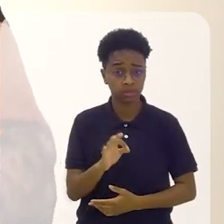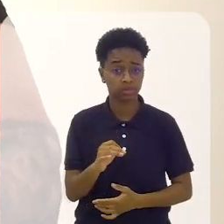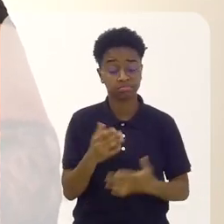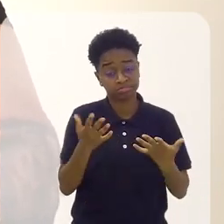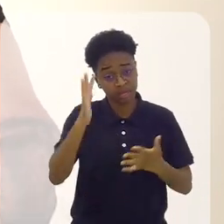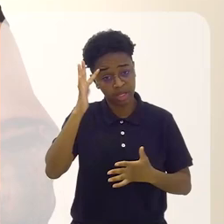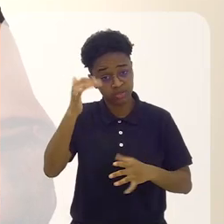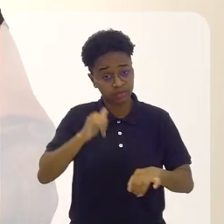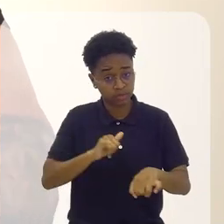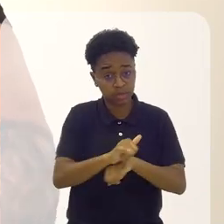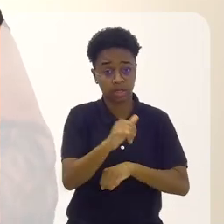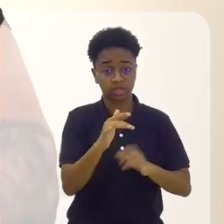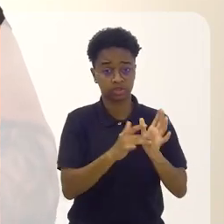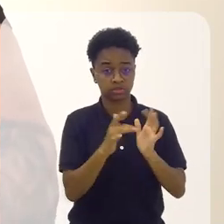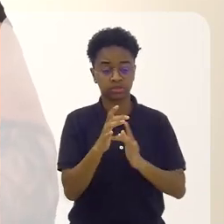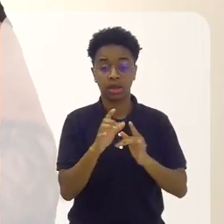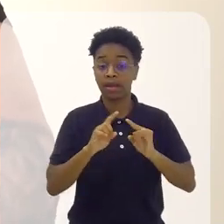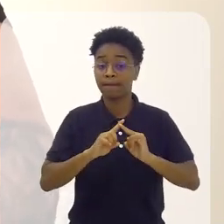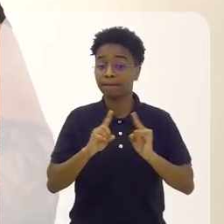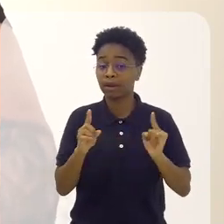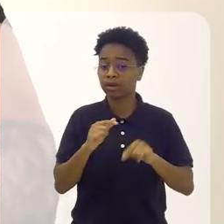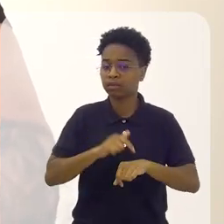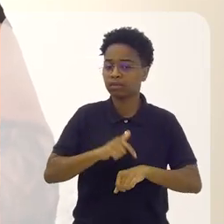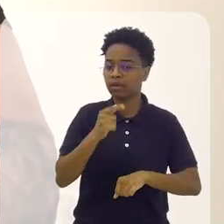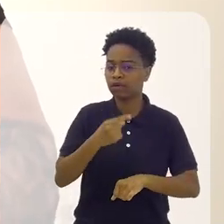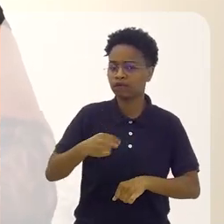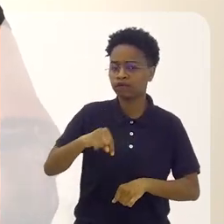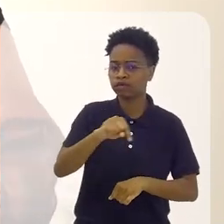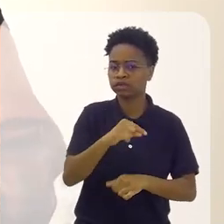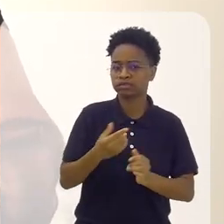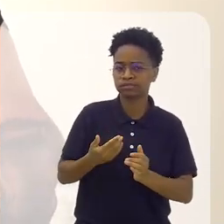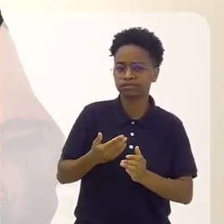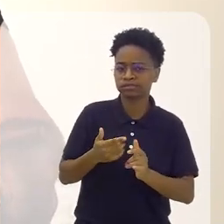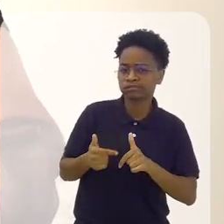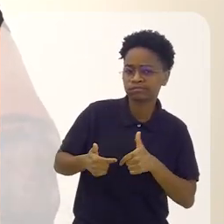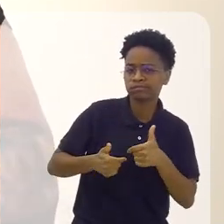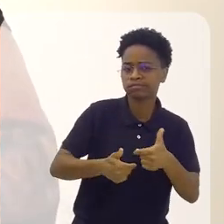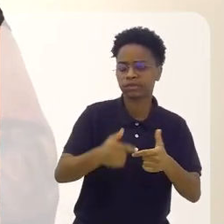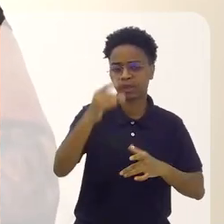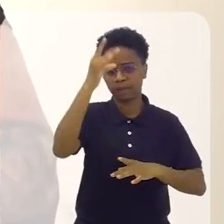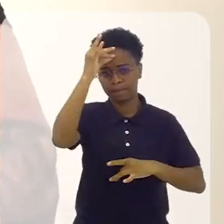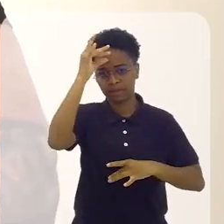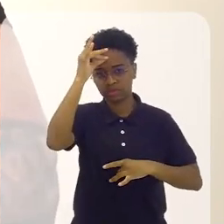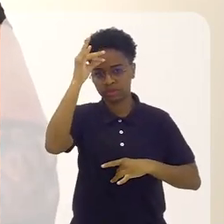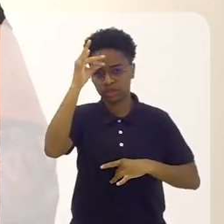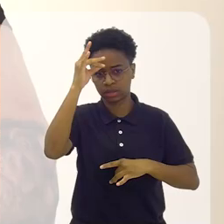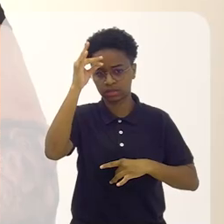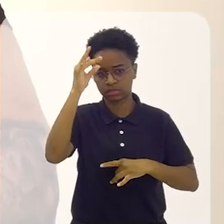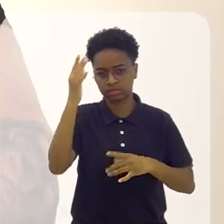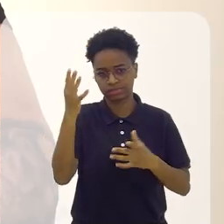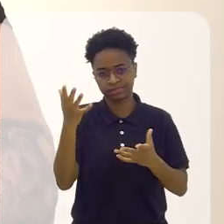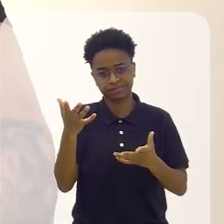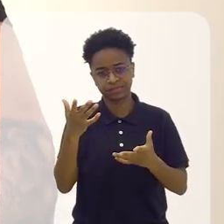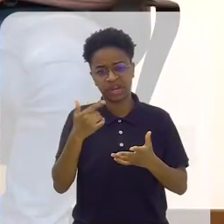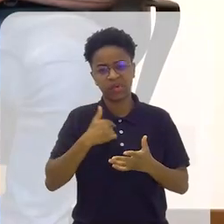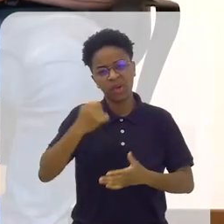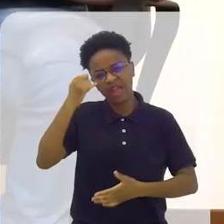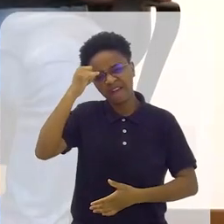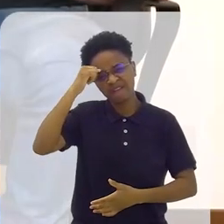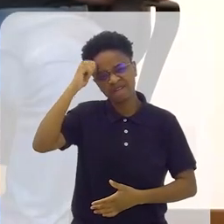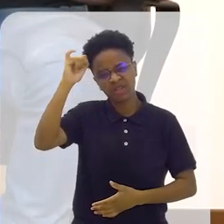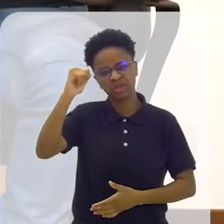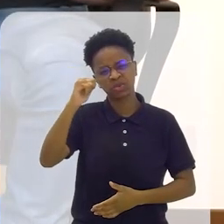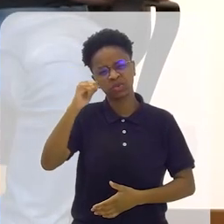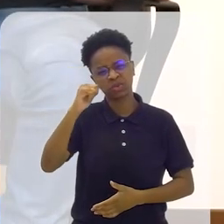entendeu e resolveu trair ele. Né? Só que assim, quando você está ali, eu estou ali fazendo, né, o personagem,